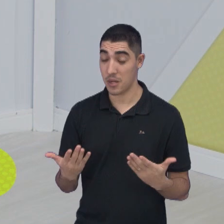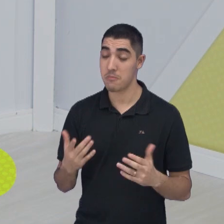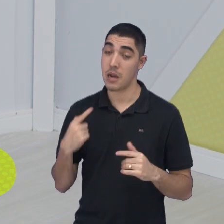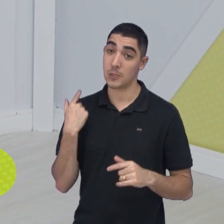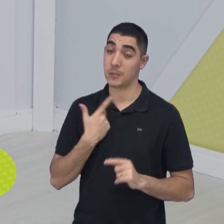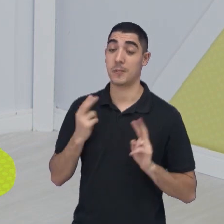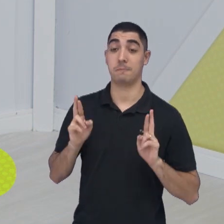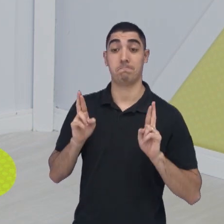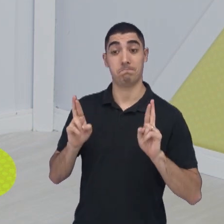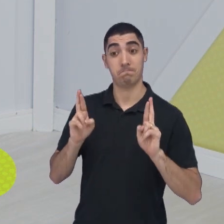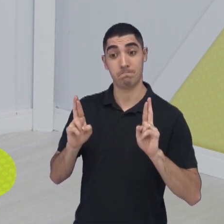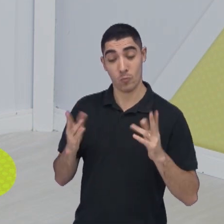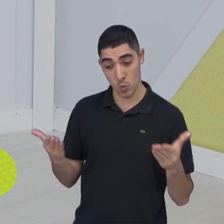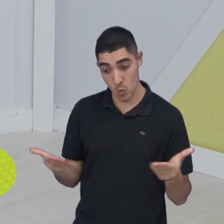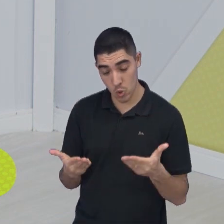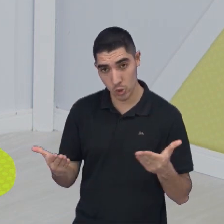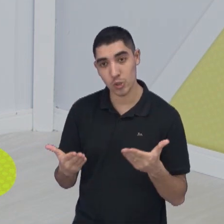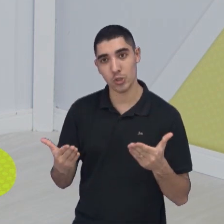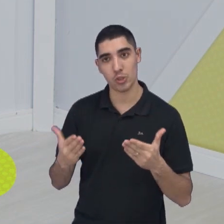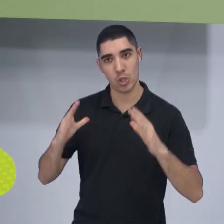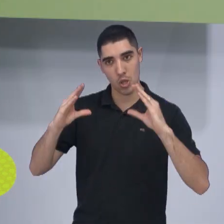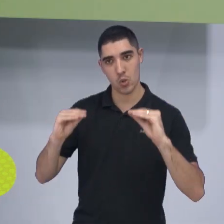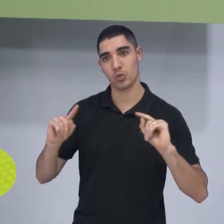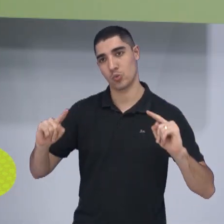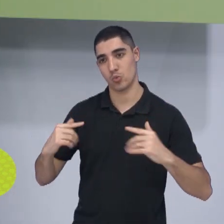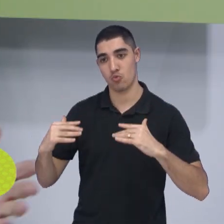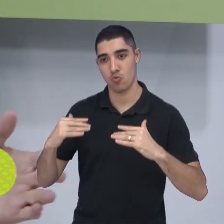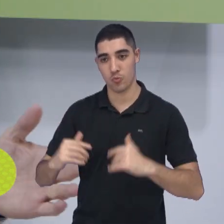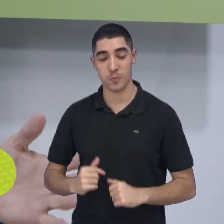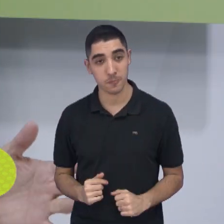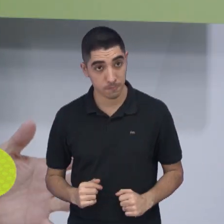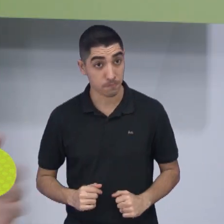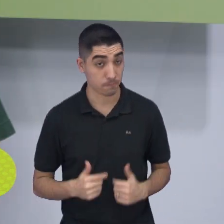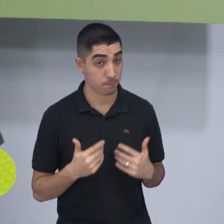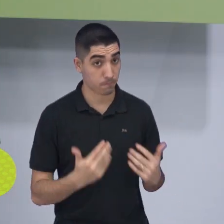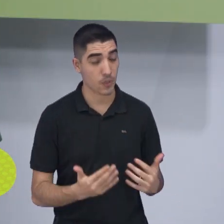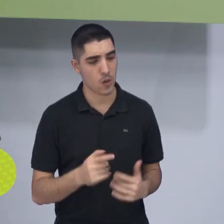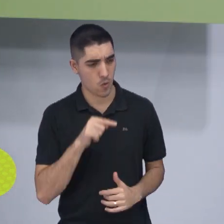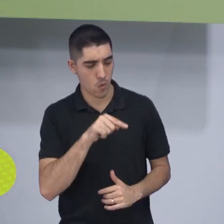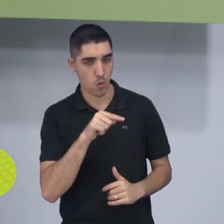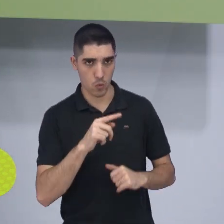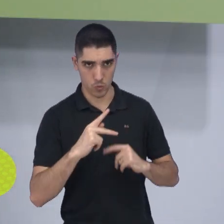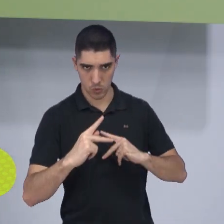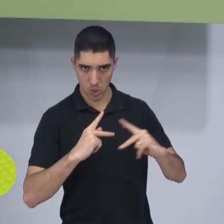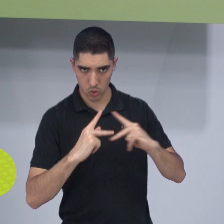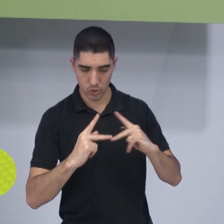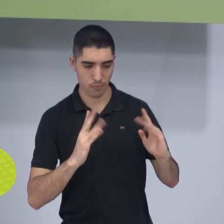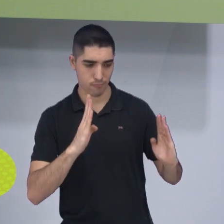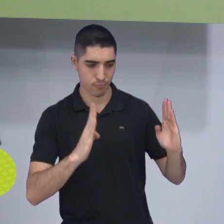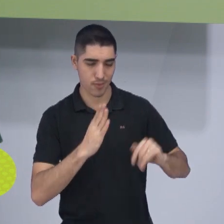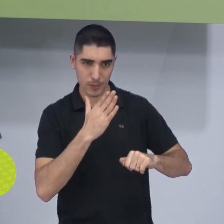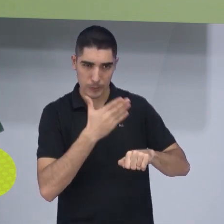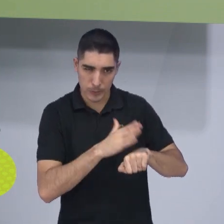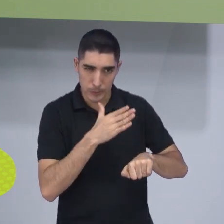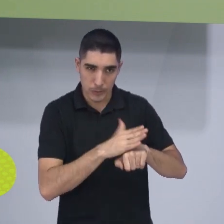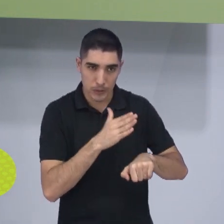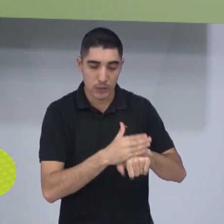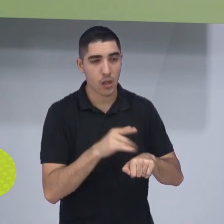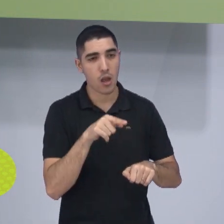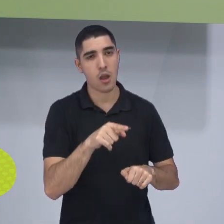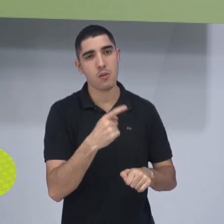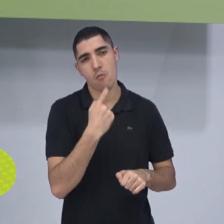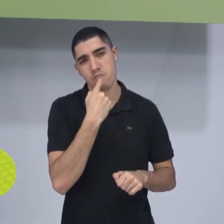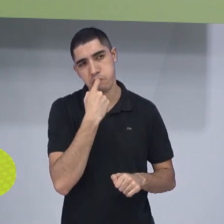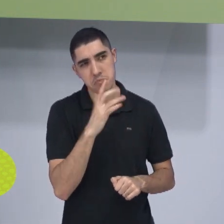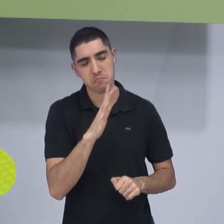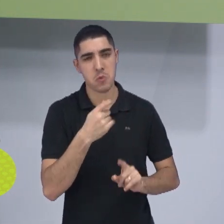estreia hoje, logo mais no ginásio do Teatrão. O tempo de preparação do São José foi mais curto do que dos outros, né? O São José está se